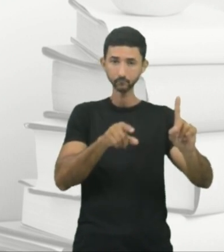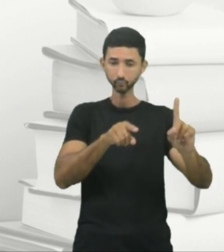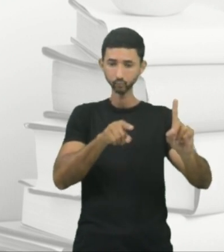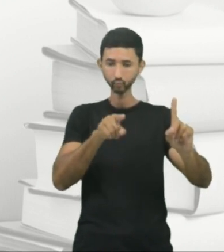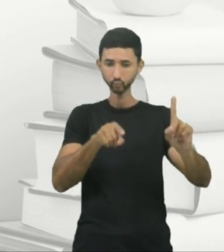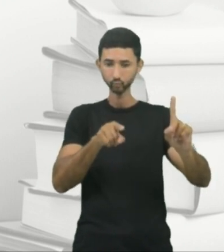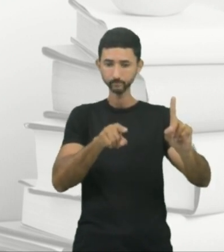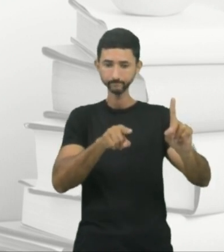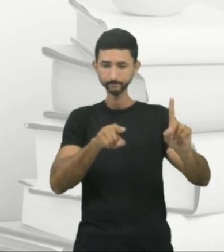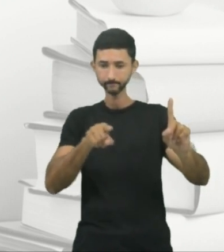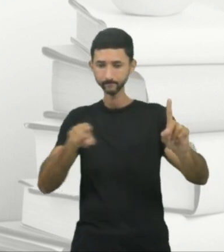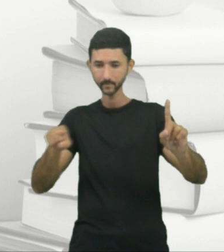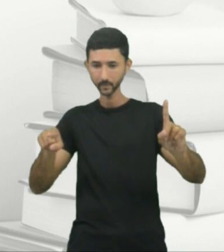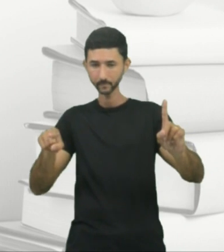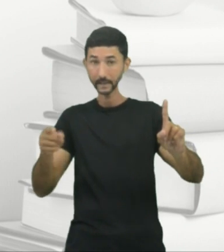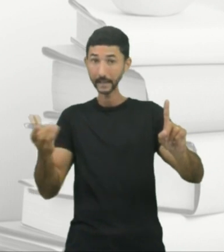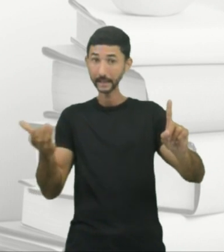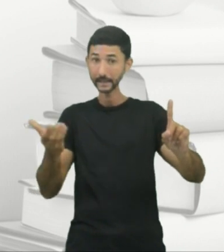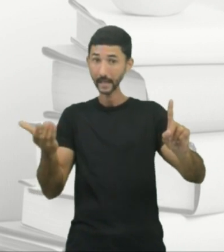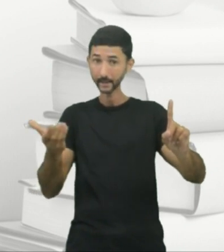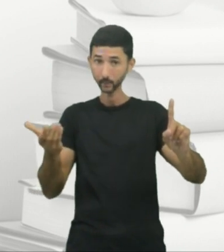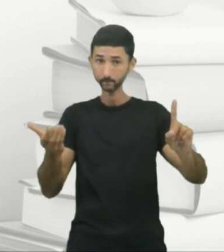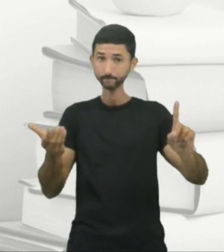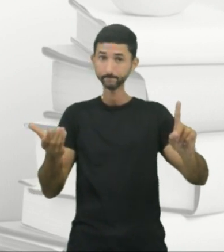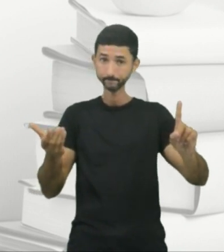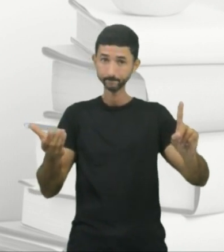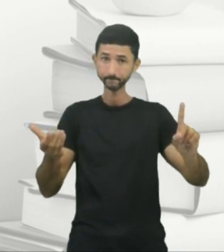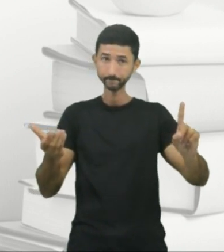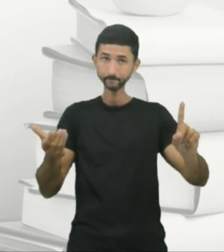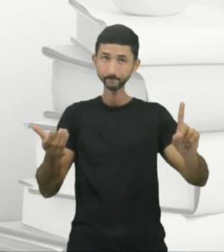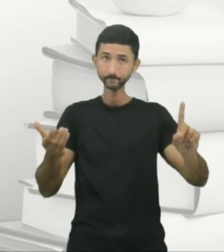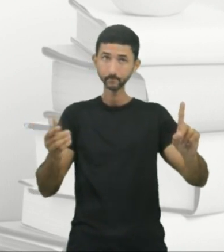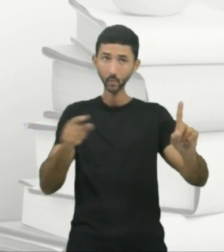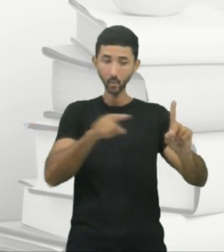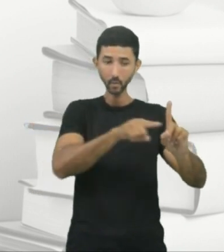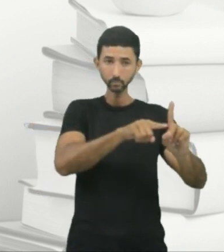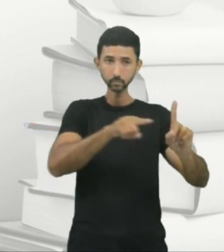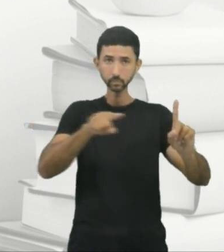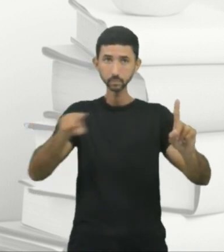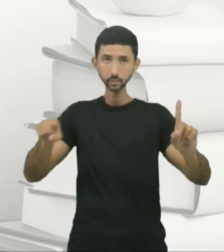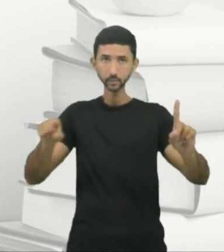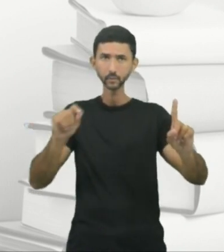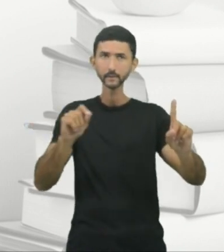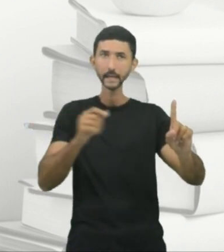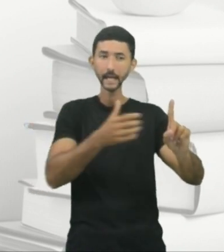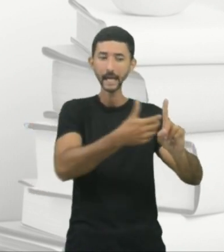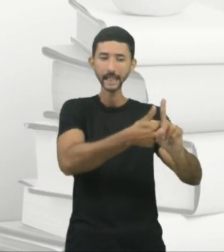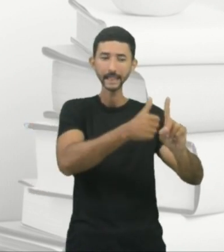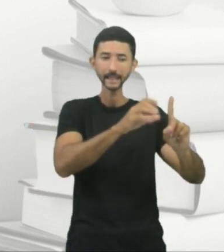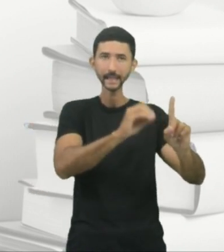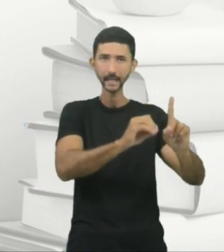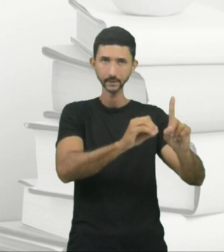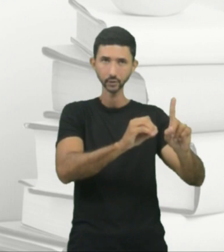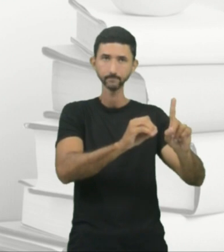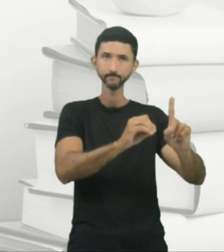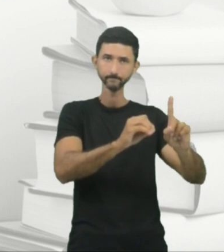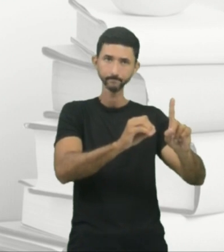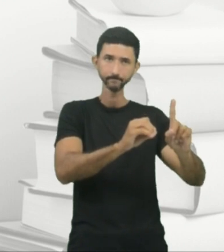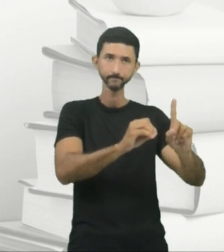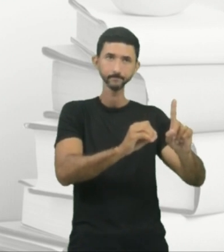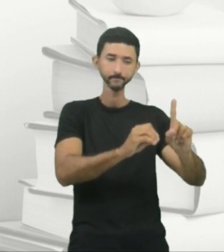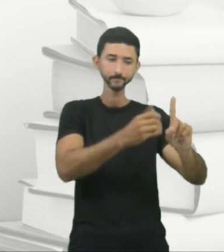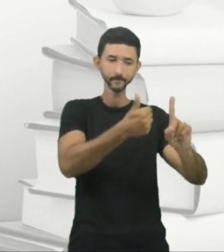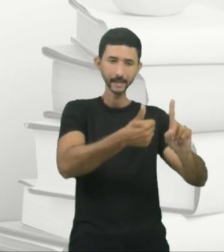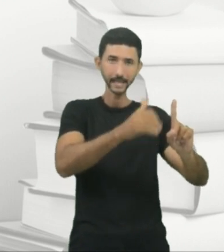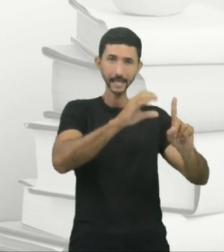desse ponto para o dado. Qual é essa distância? É 10, tá?